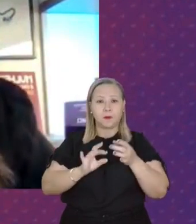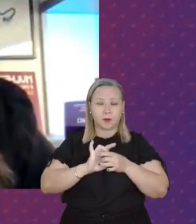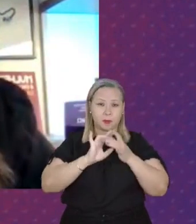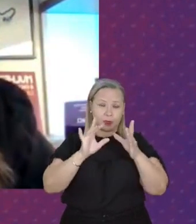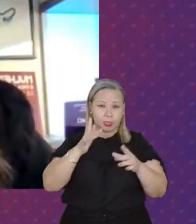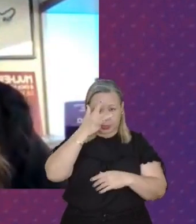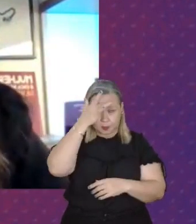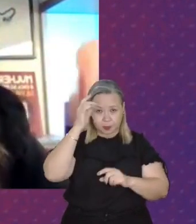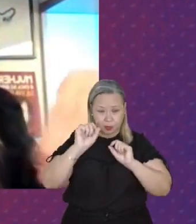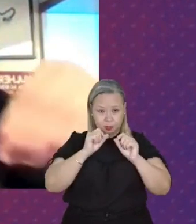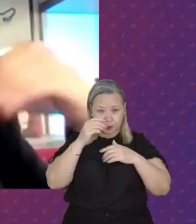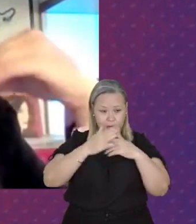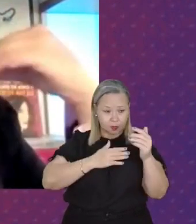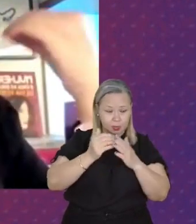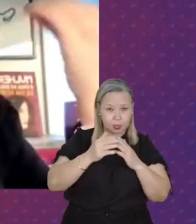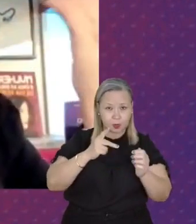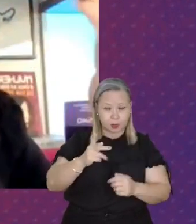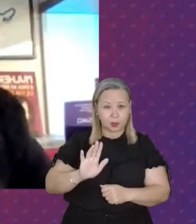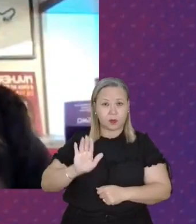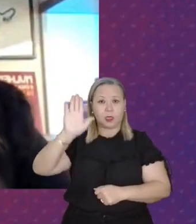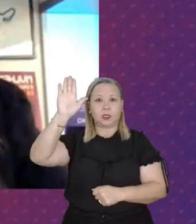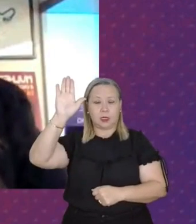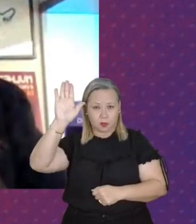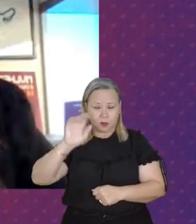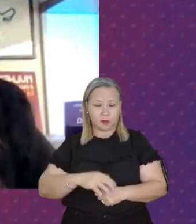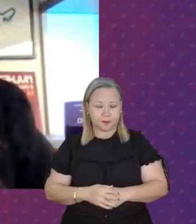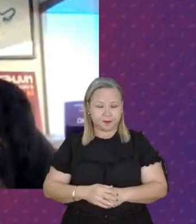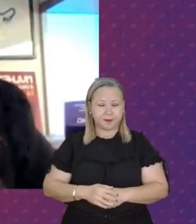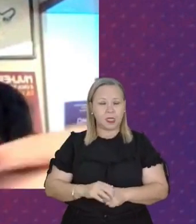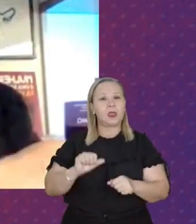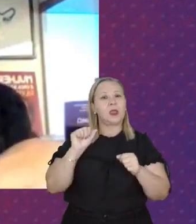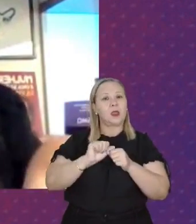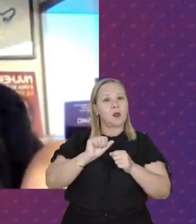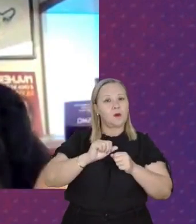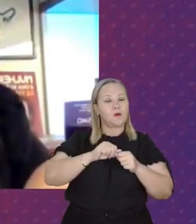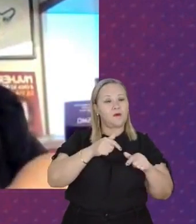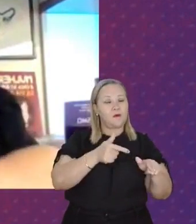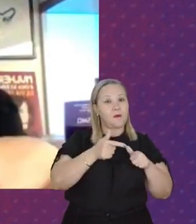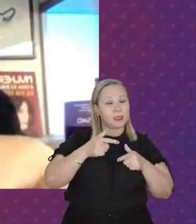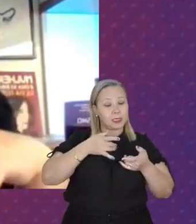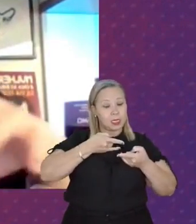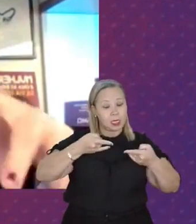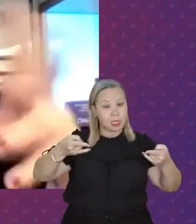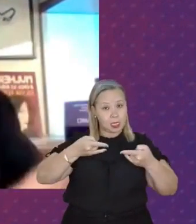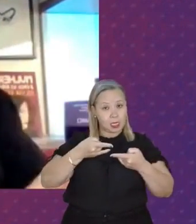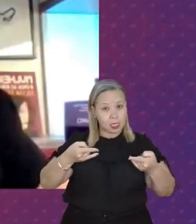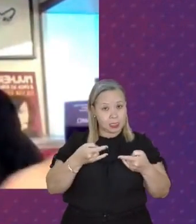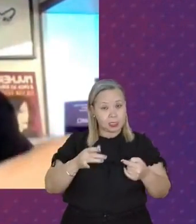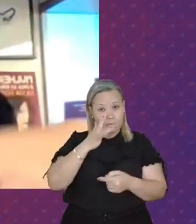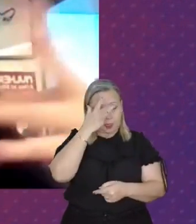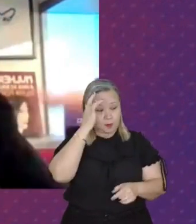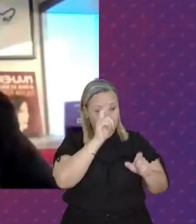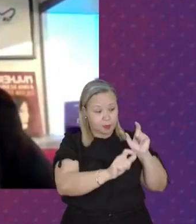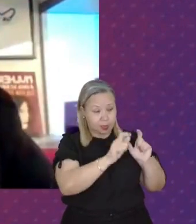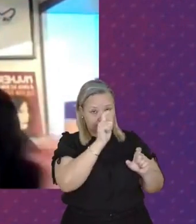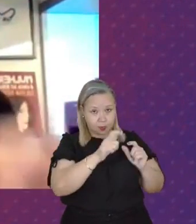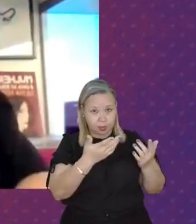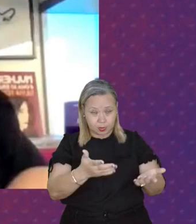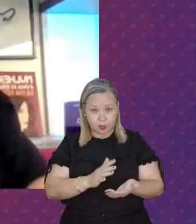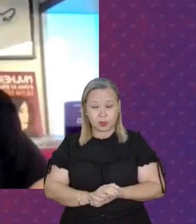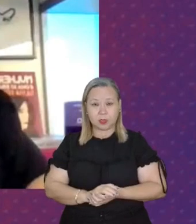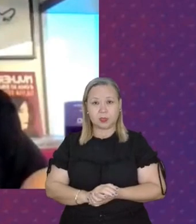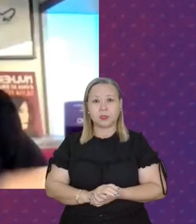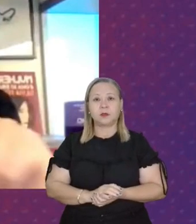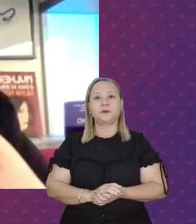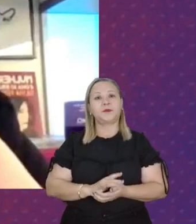doação para a sua candidatura, elas vão emitir recibos para essas pessoas que vão fazer as doações, né, para as pessoas físicas, vocês sabem que só pessoas